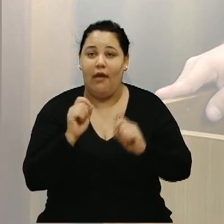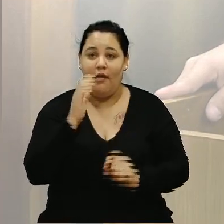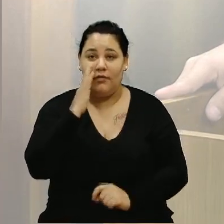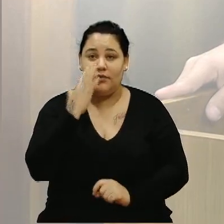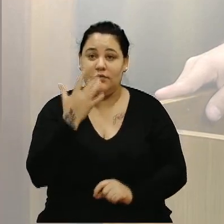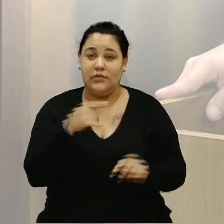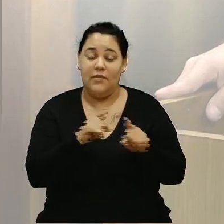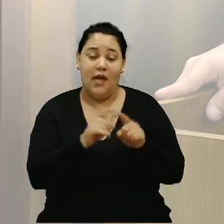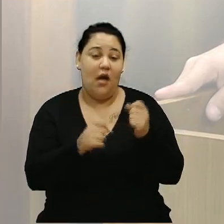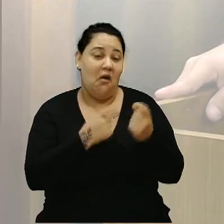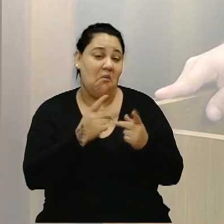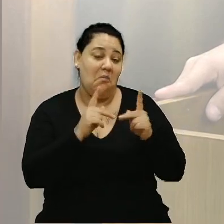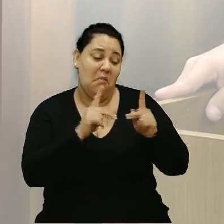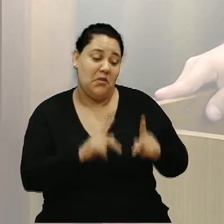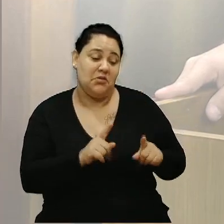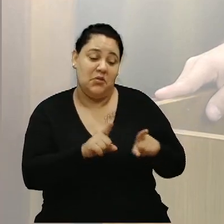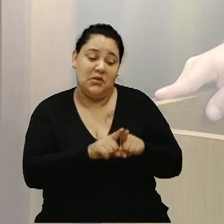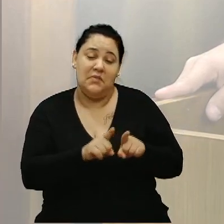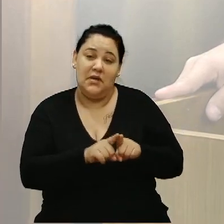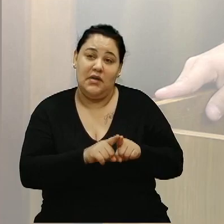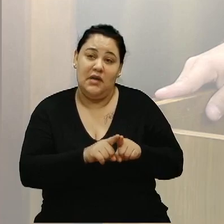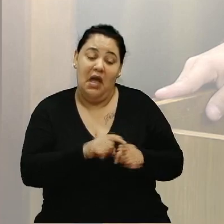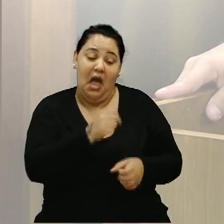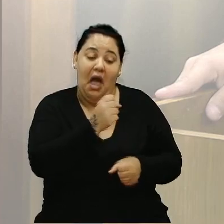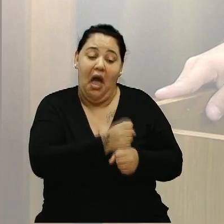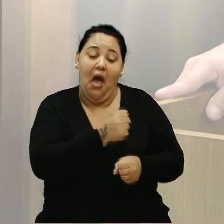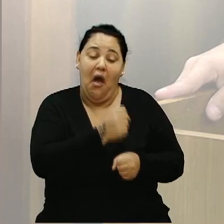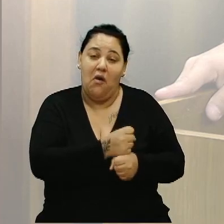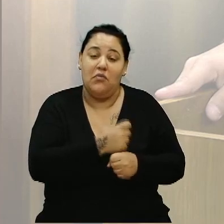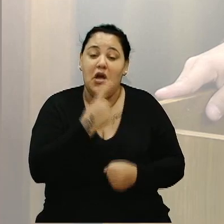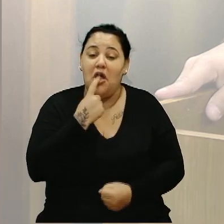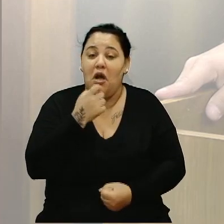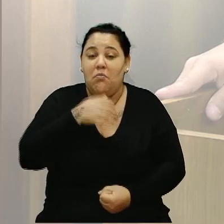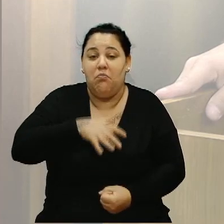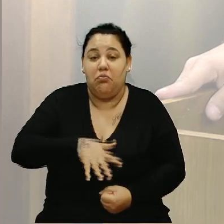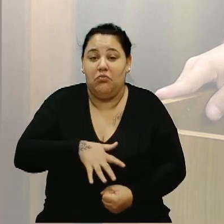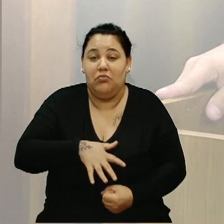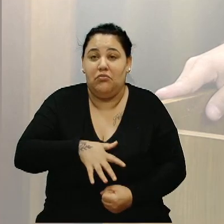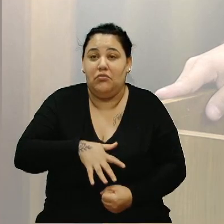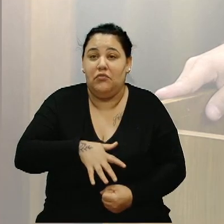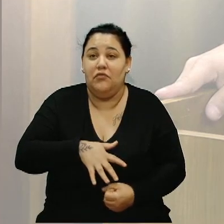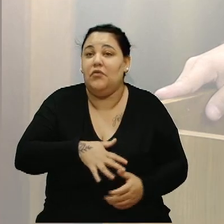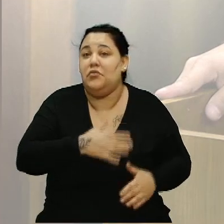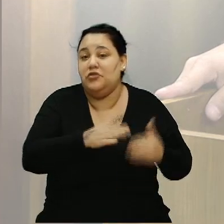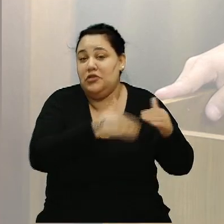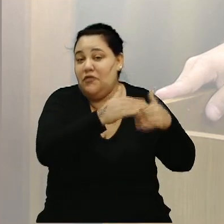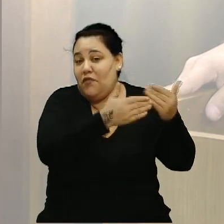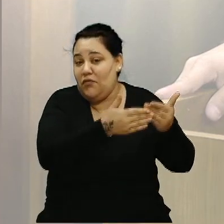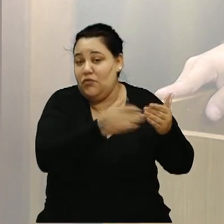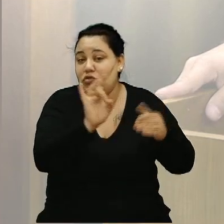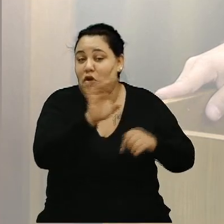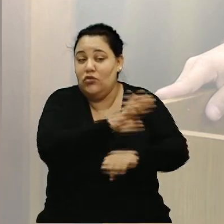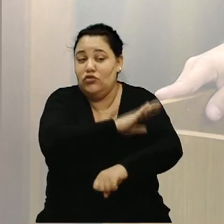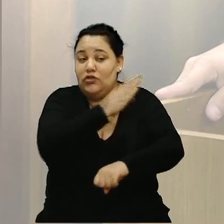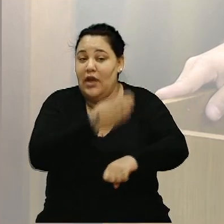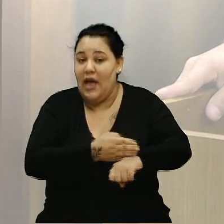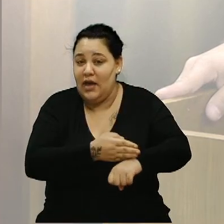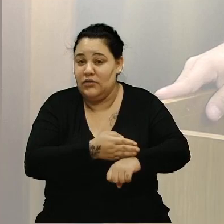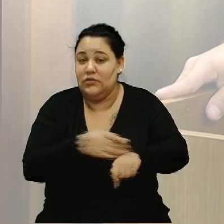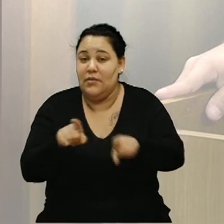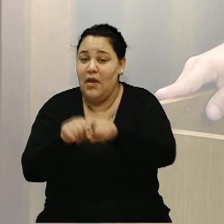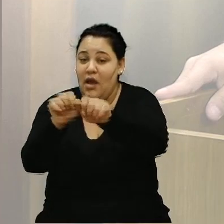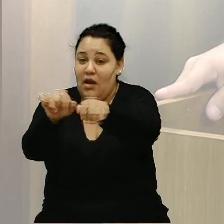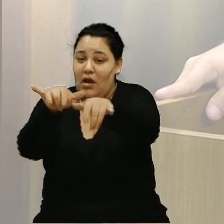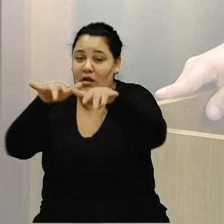de alguém, a obra do Cristóvão andou só no ginásio e no